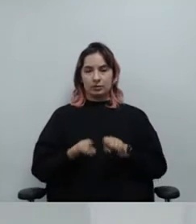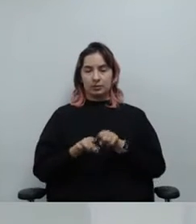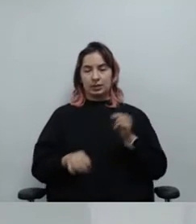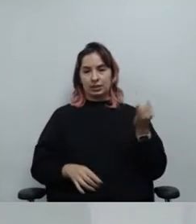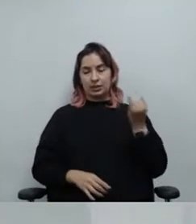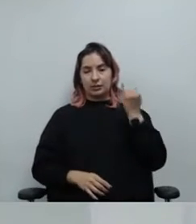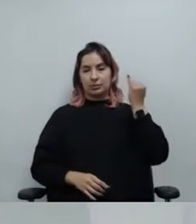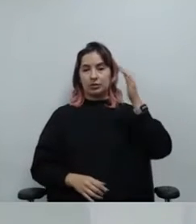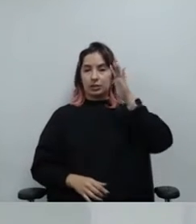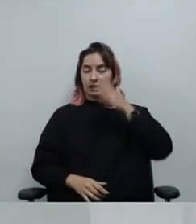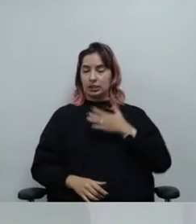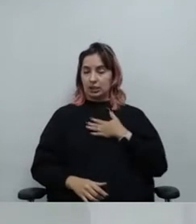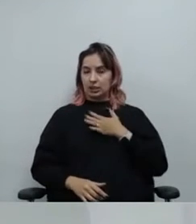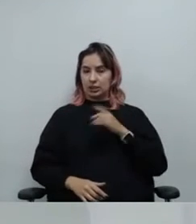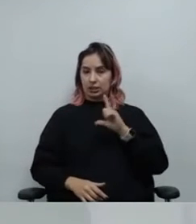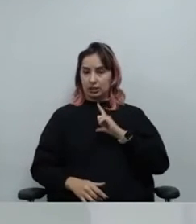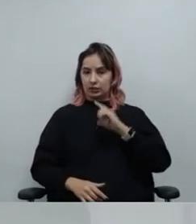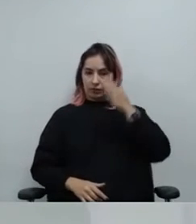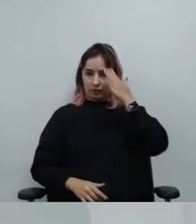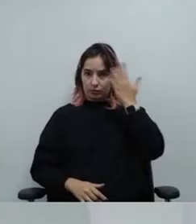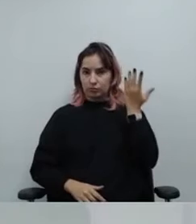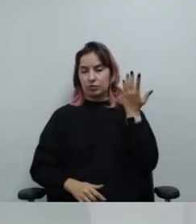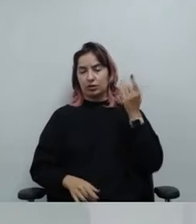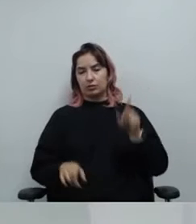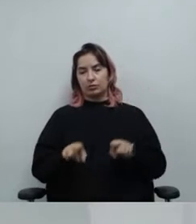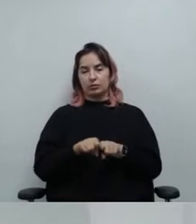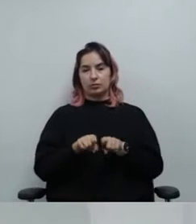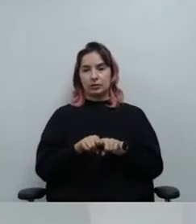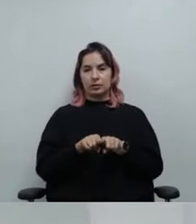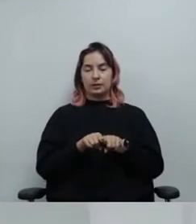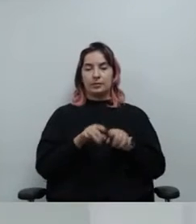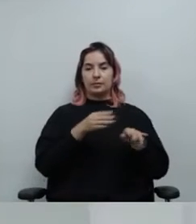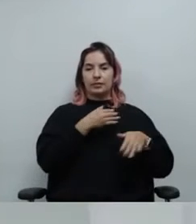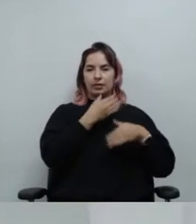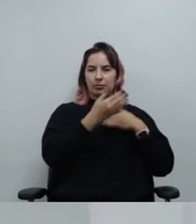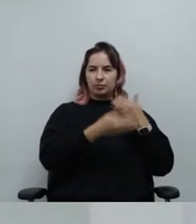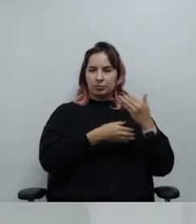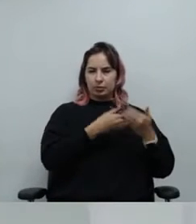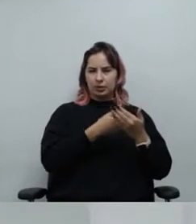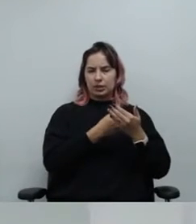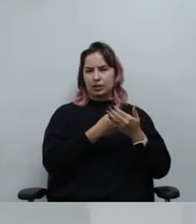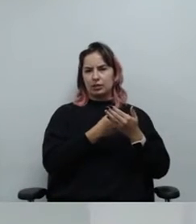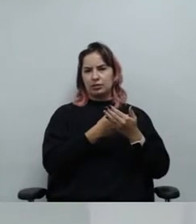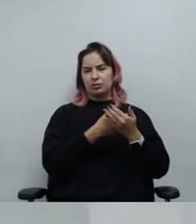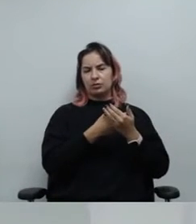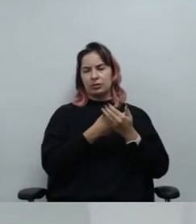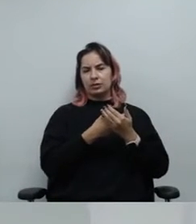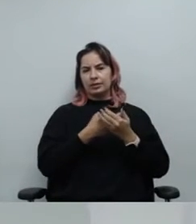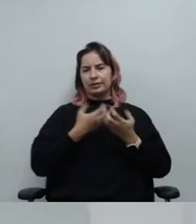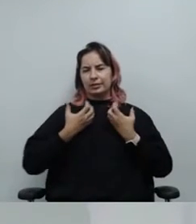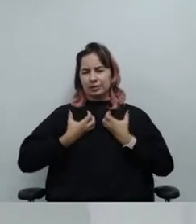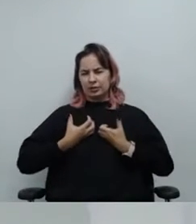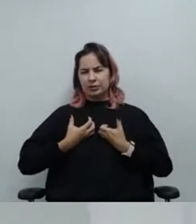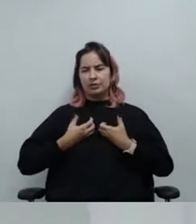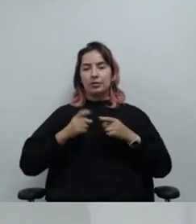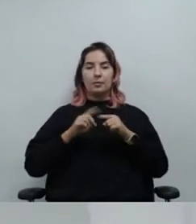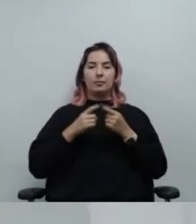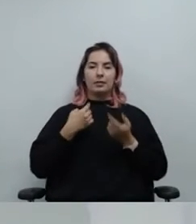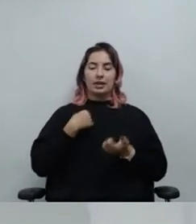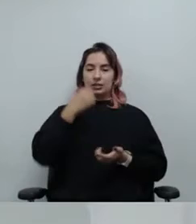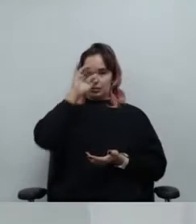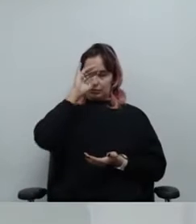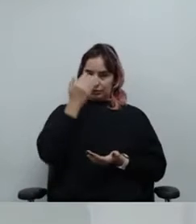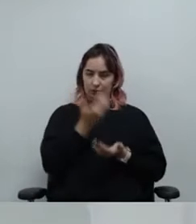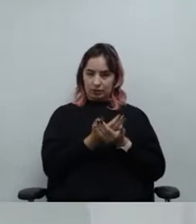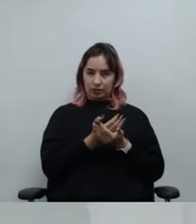e de resultados, né? Foi um processo bastante desgastante, mas que eu acredito